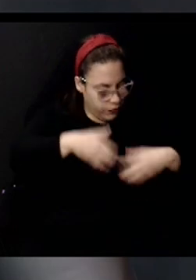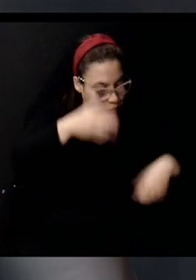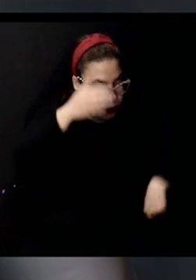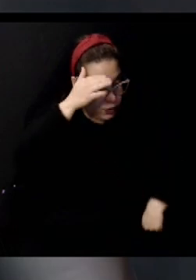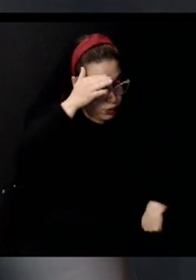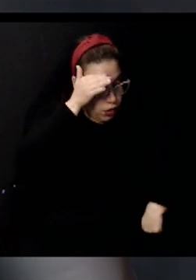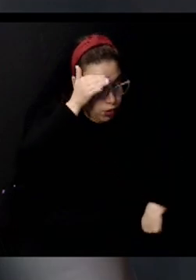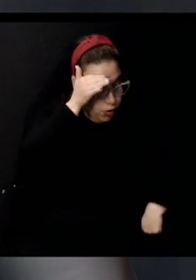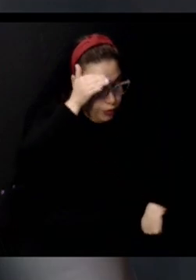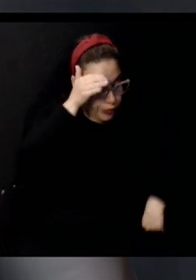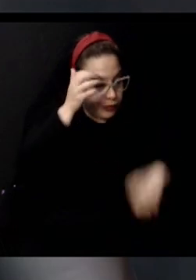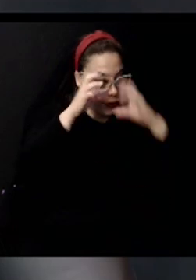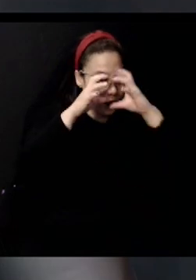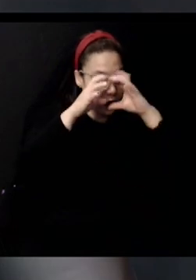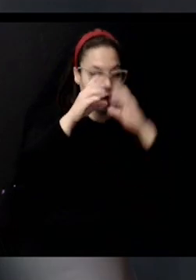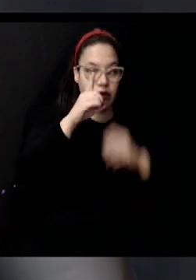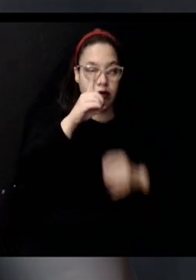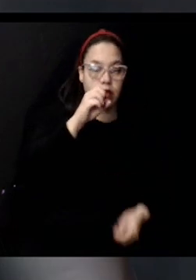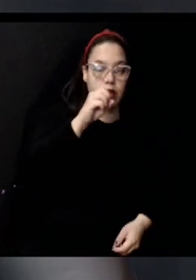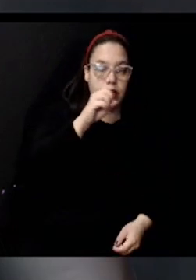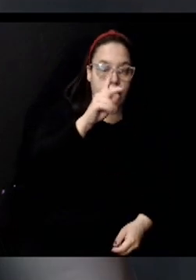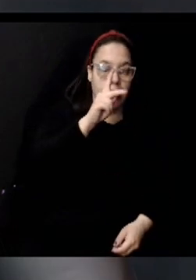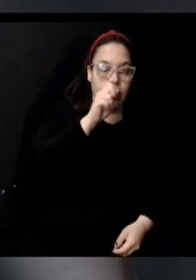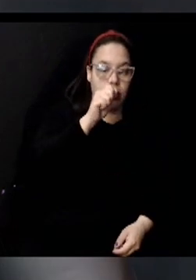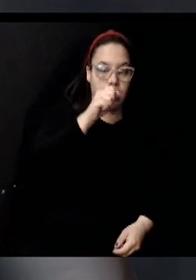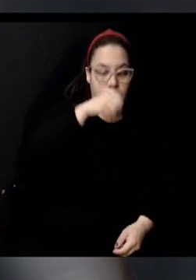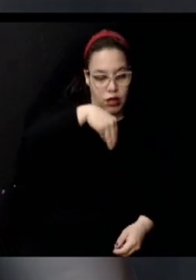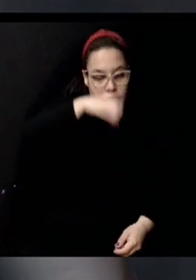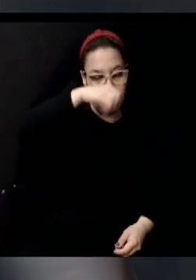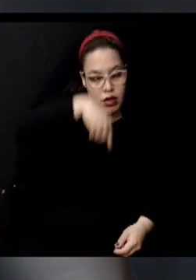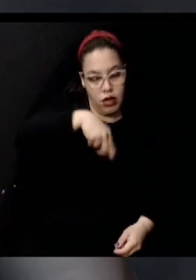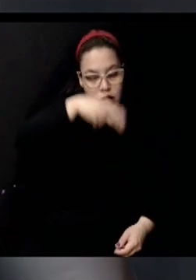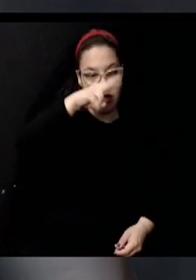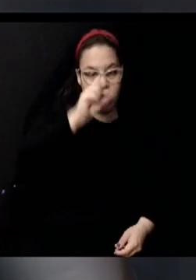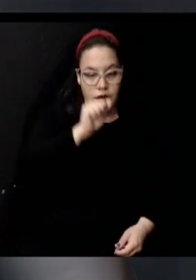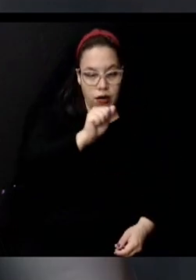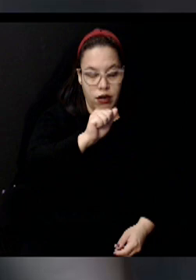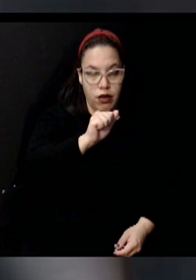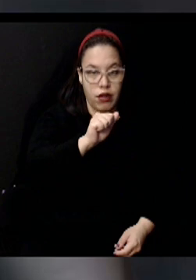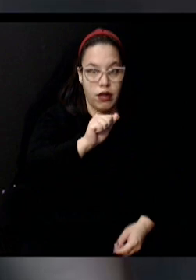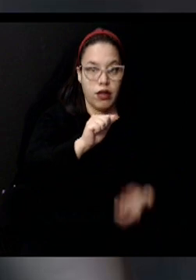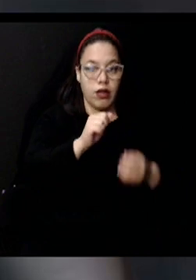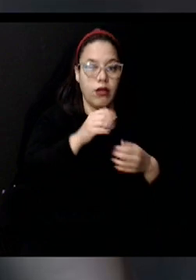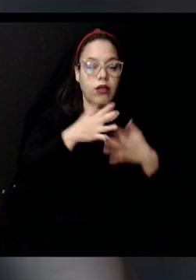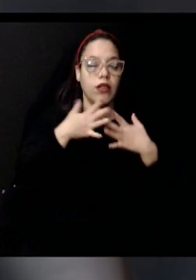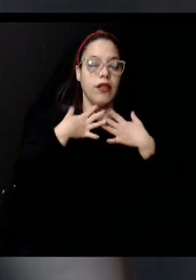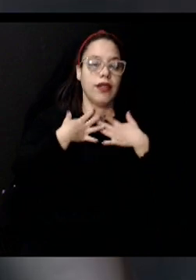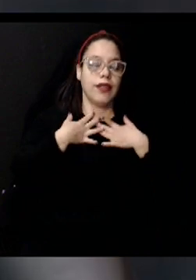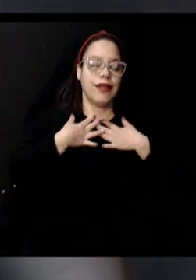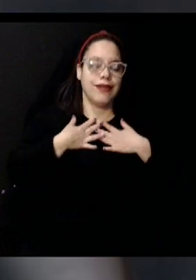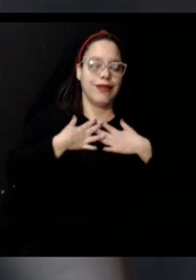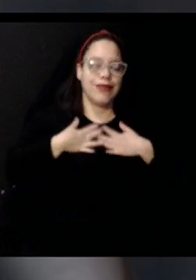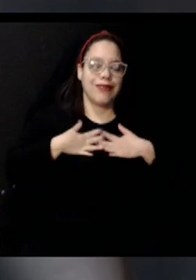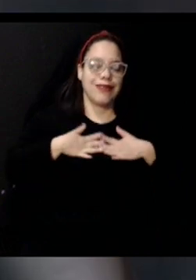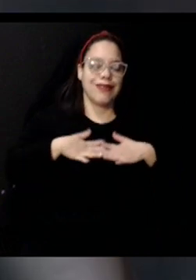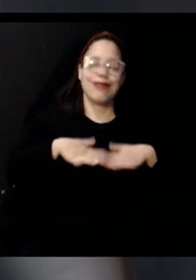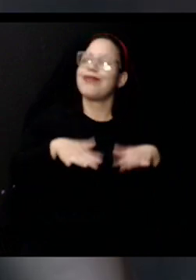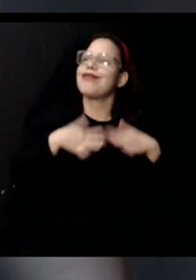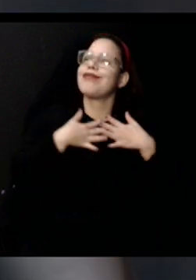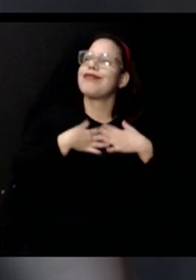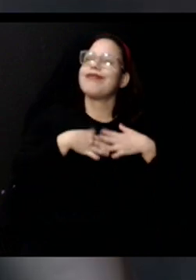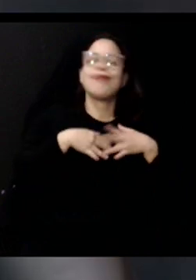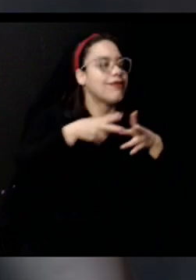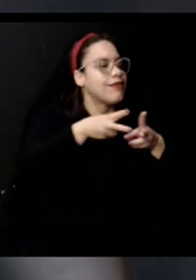libera dopamina. E essa dopamina, ela vai nos dando prazer. E se a pessoa não prestar atenção,